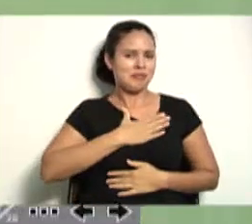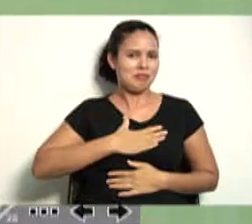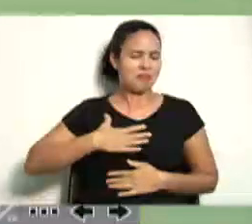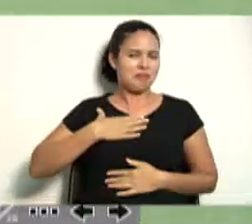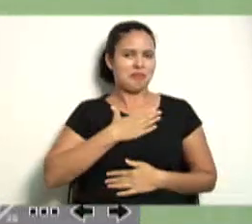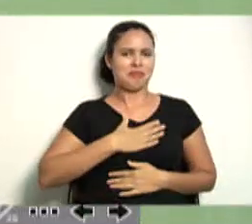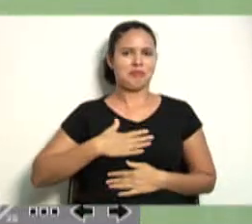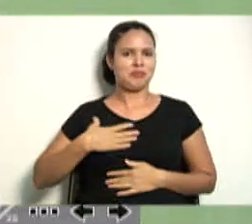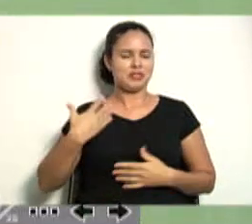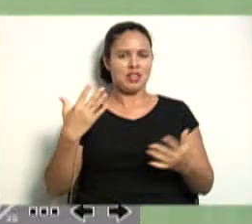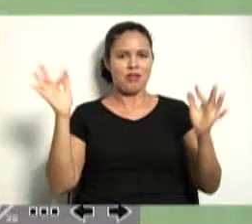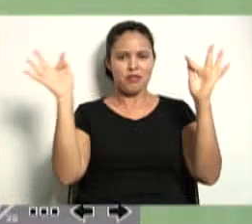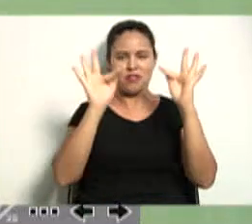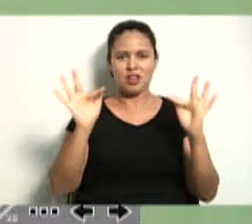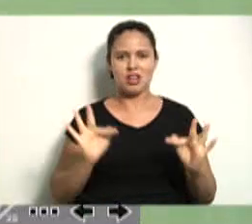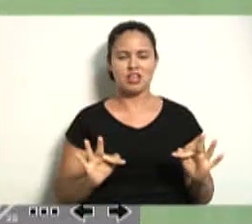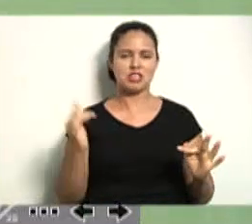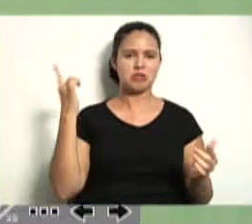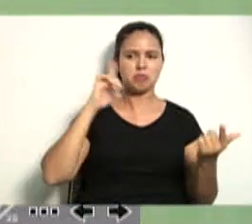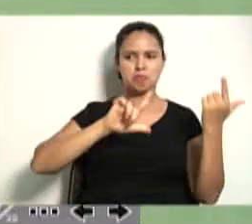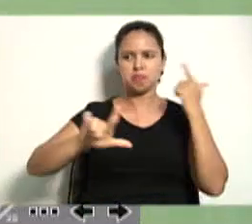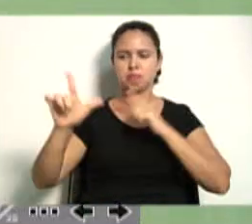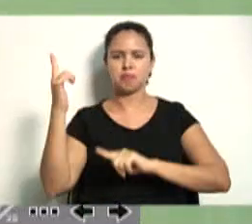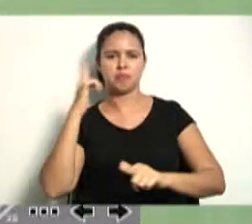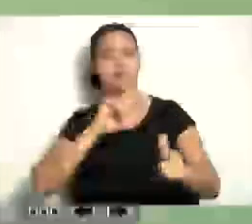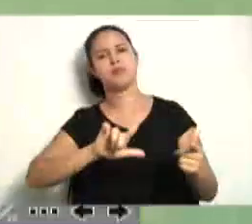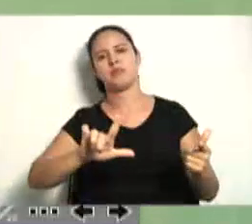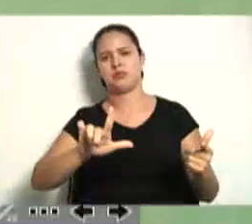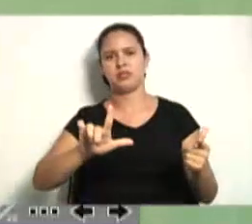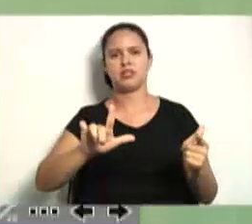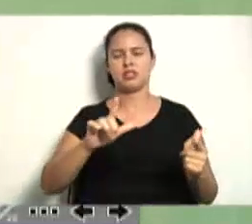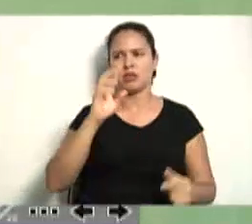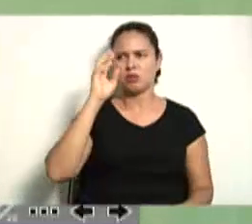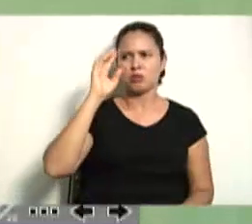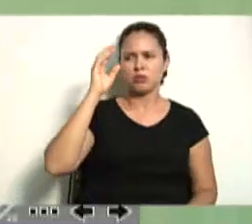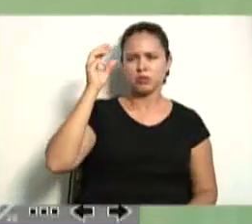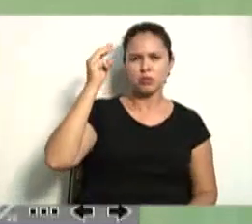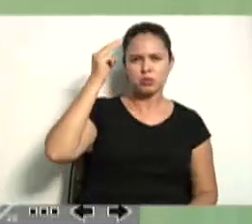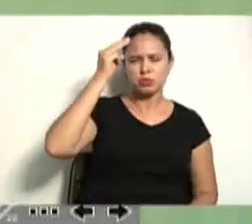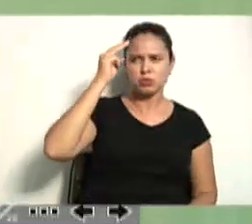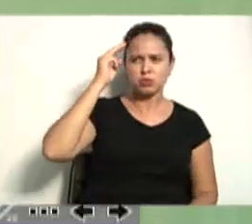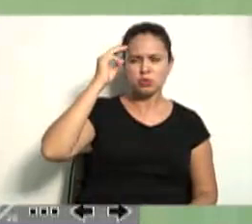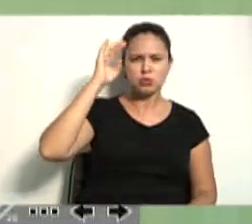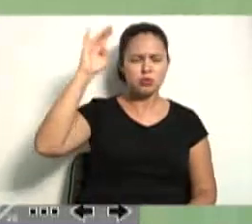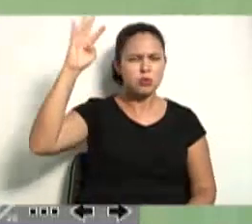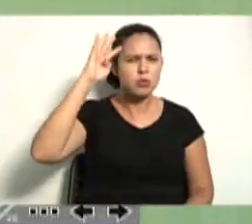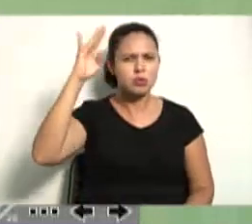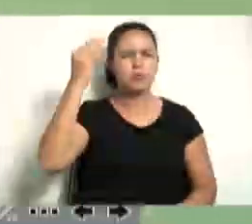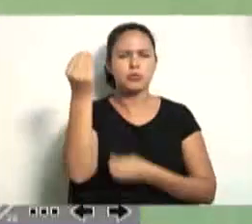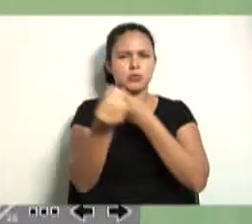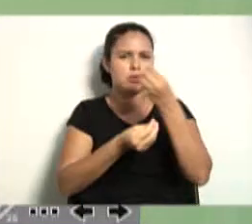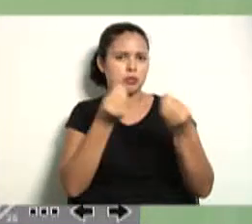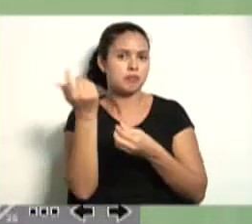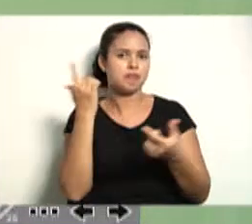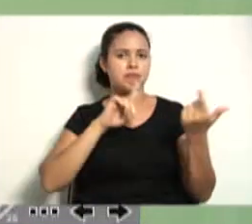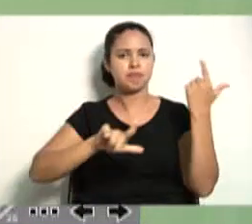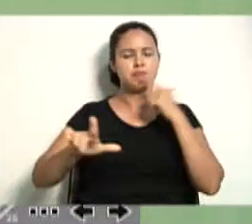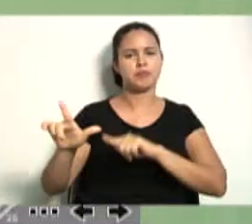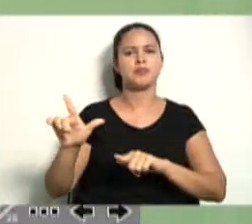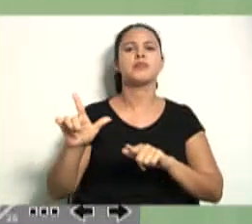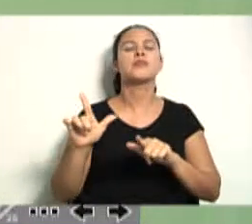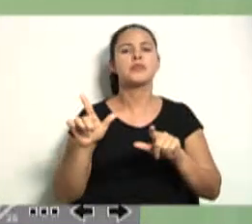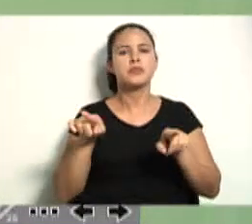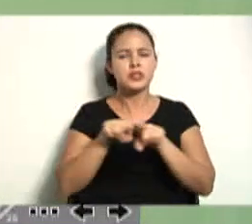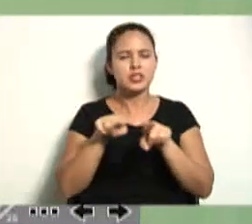pode ser uma forma das pessoas realizarem os seus sonhos, ele pode ser um jeito, uma